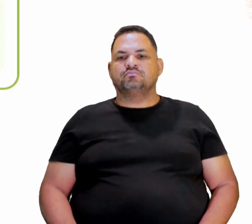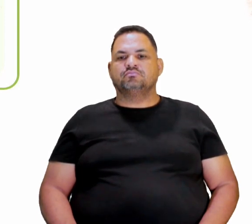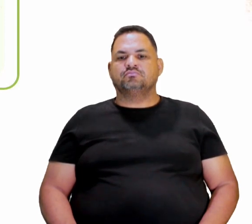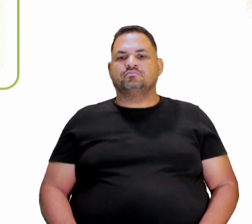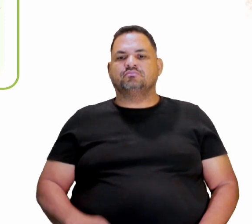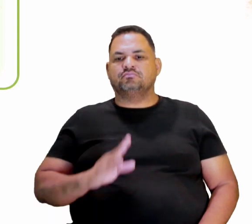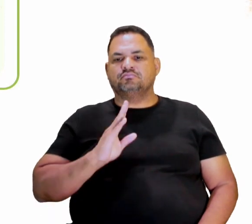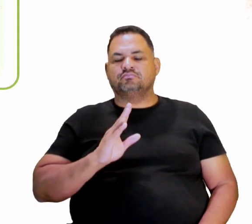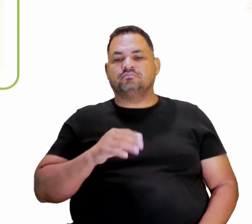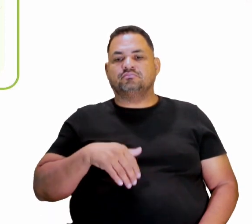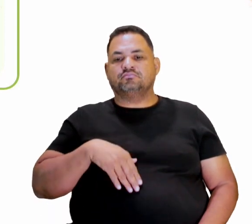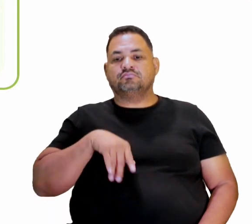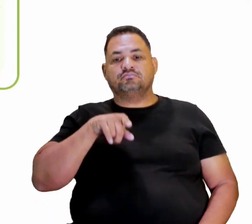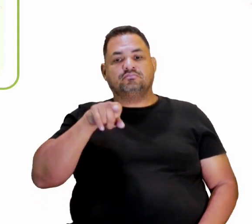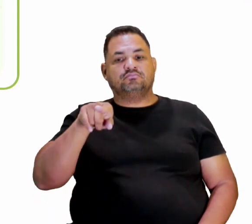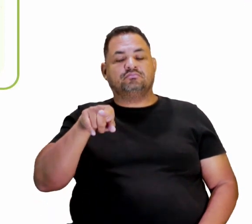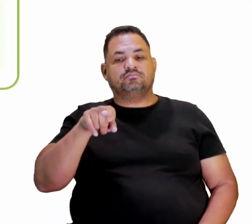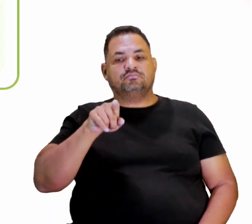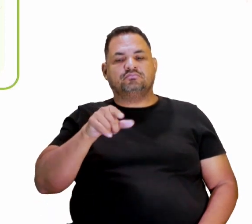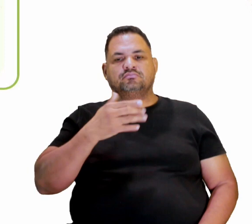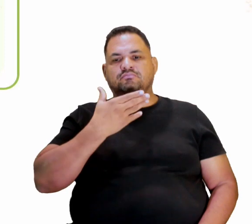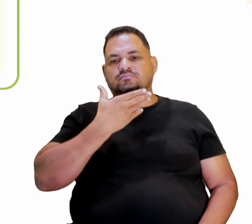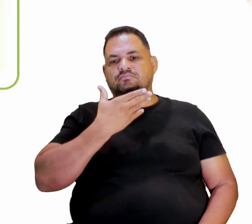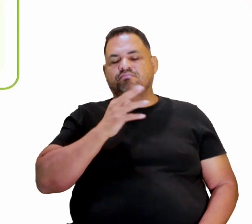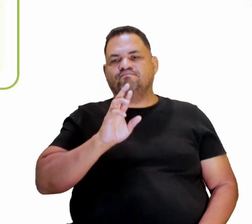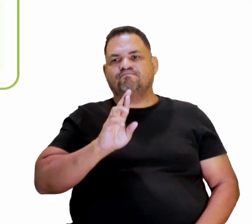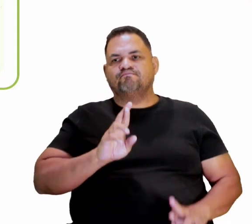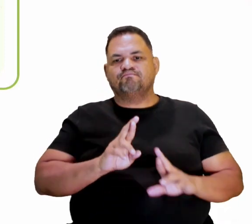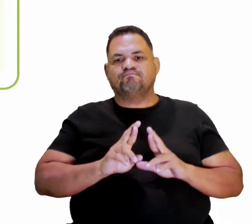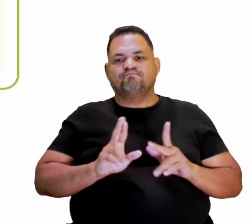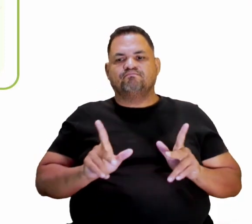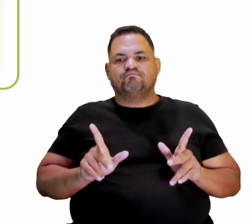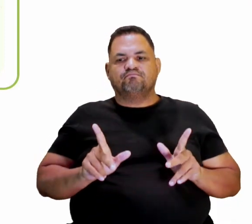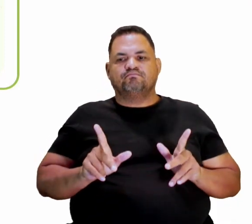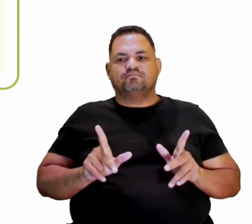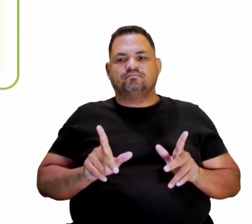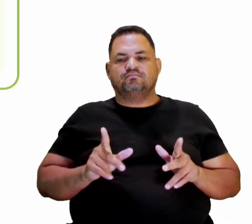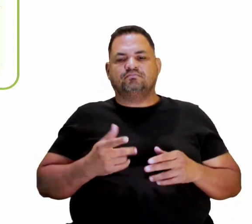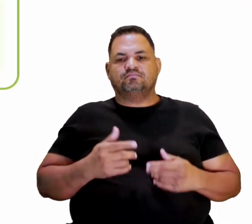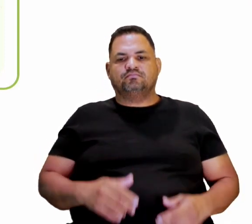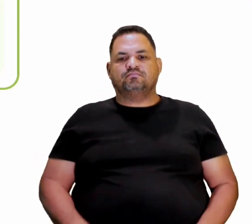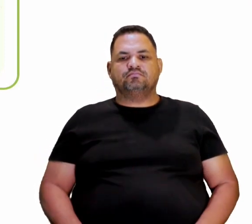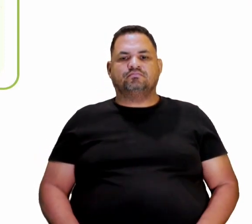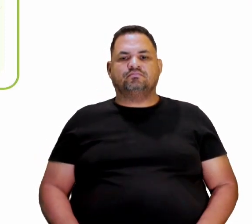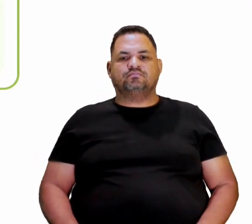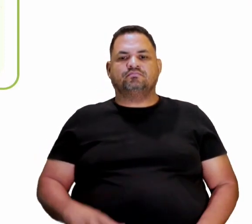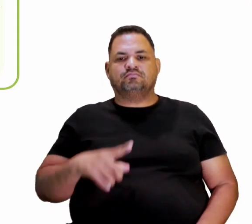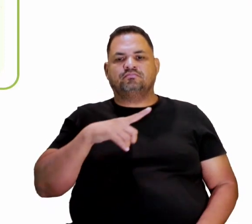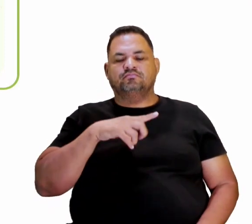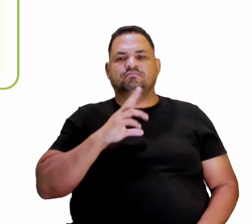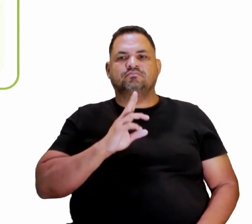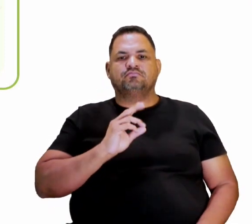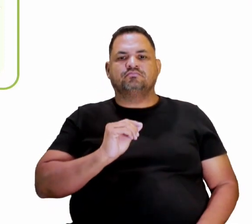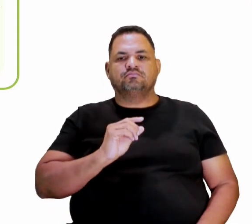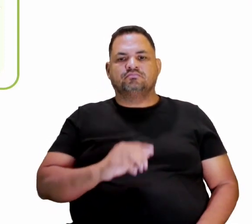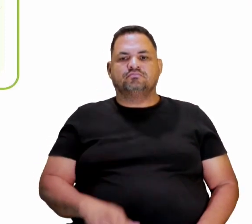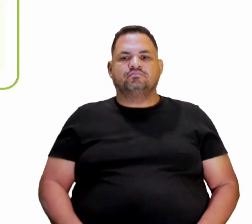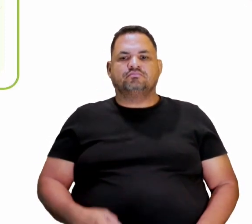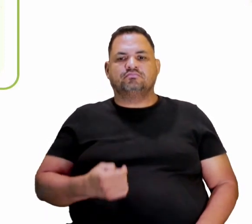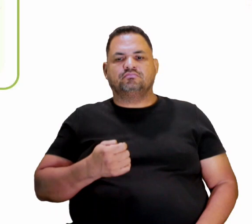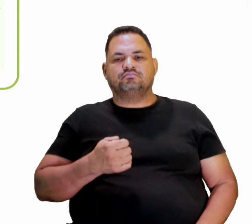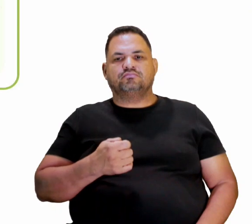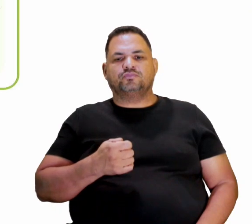ele já é diferente do meu everyday. O hardly ever tem uma frequência menor, que é